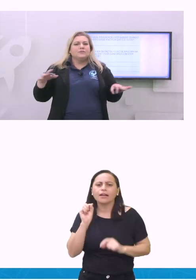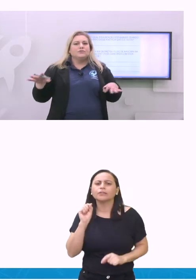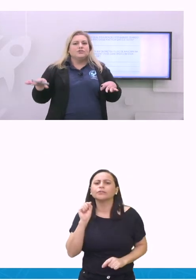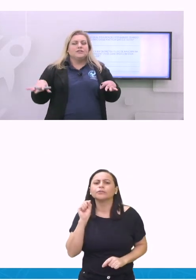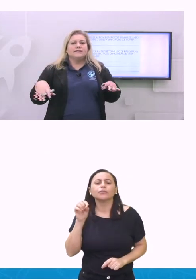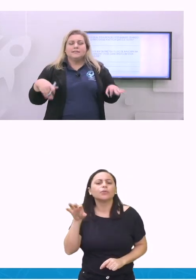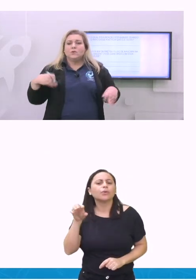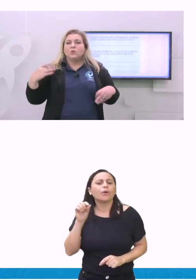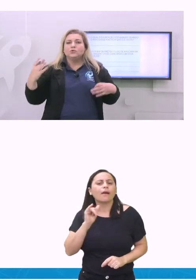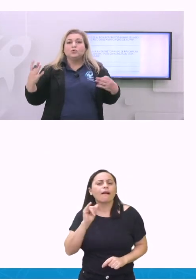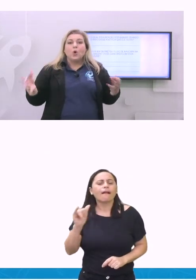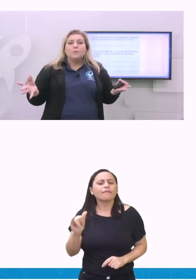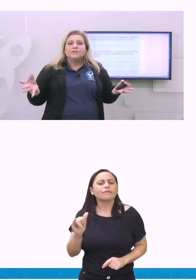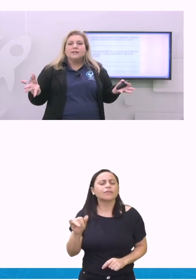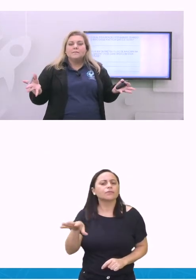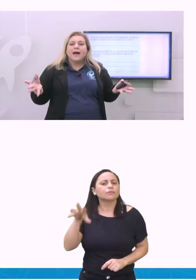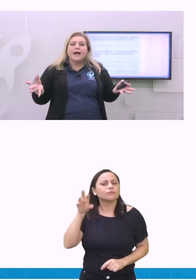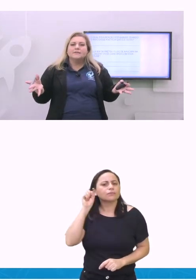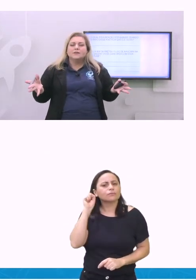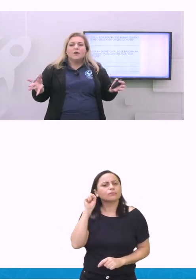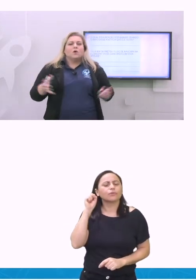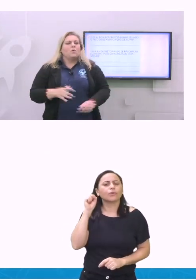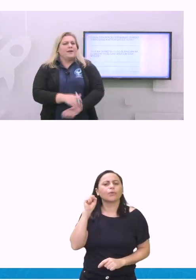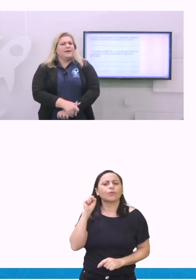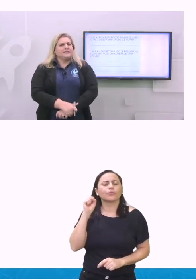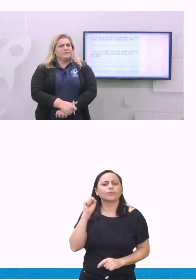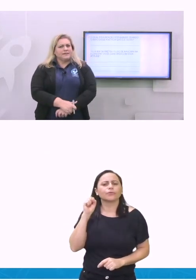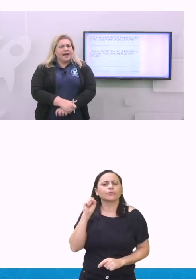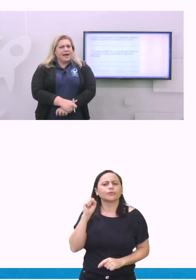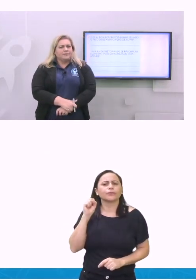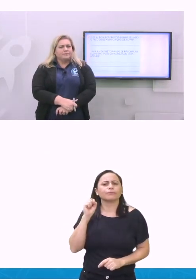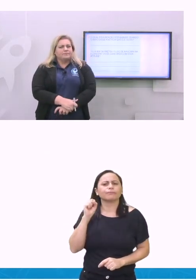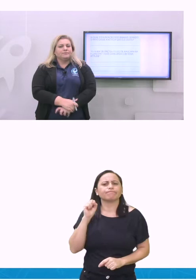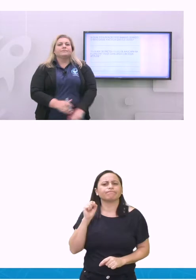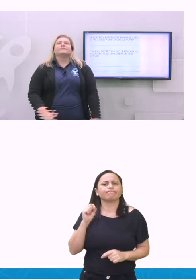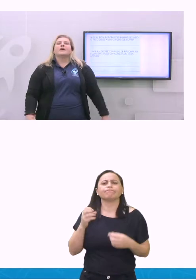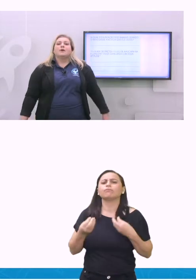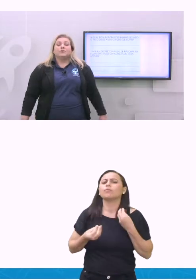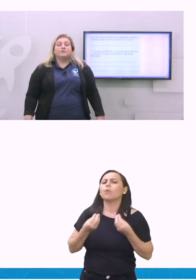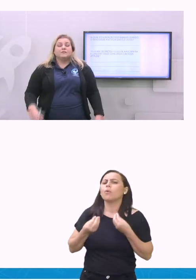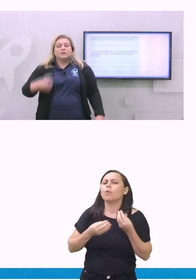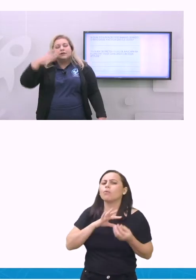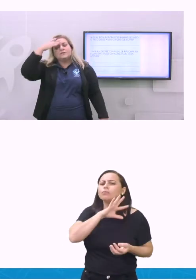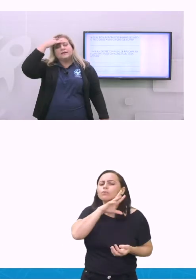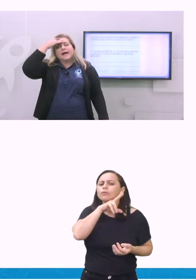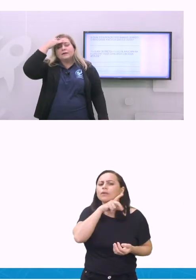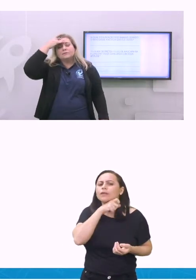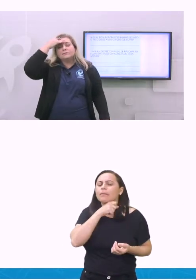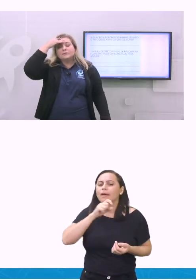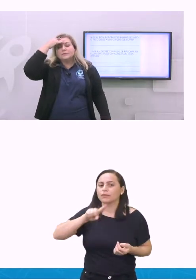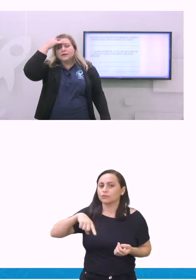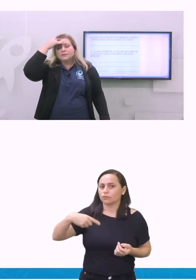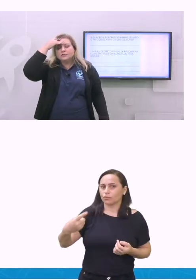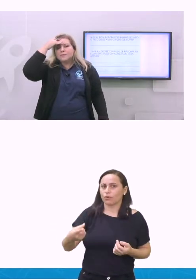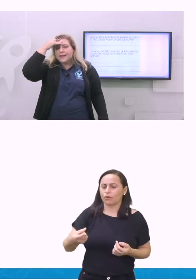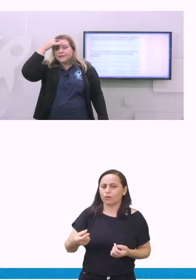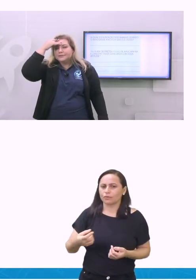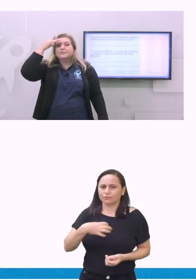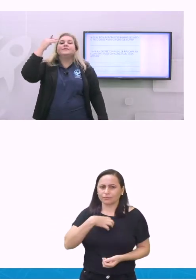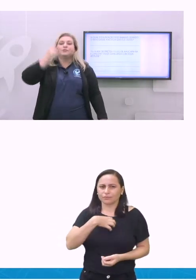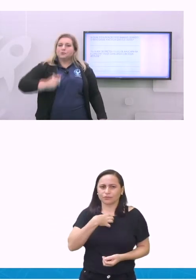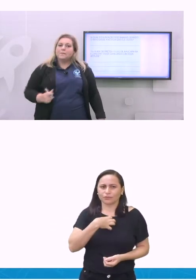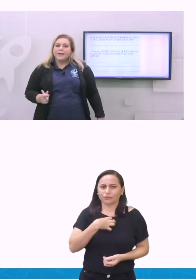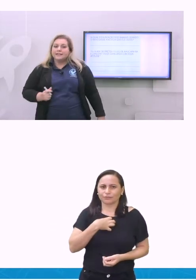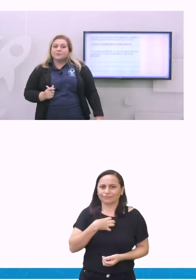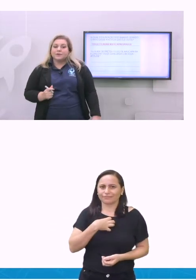ouvia as notícias e contou para os animais, como é que eles ficaram? Professor, eles ficaram com tanto